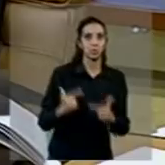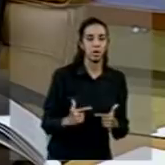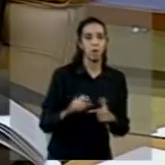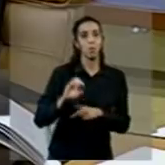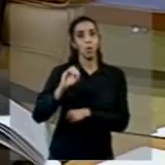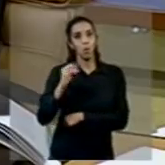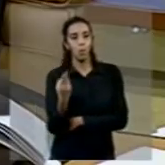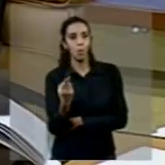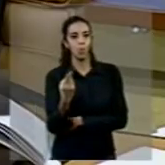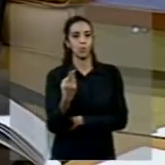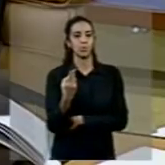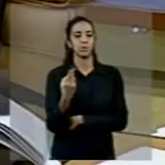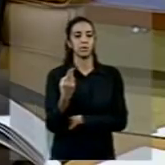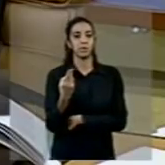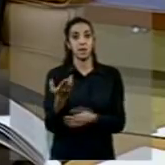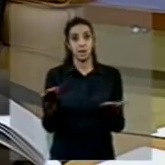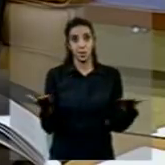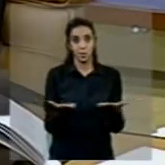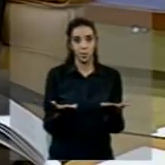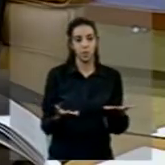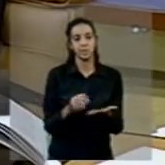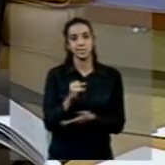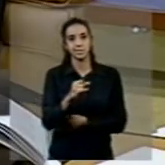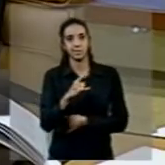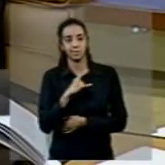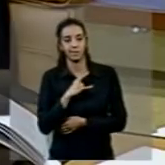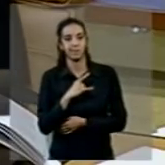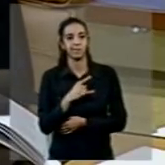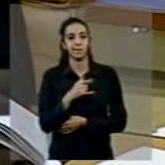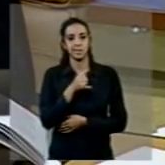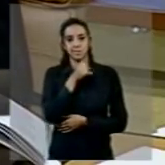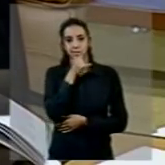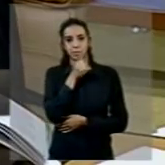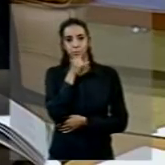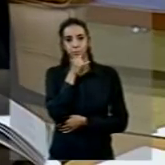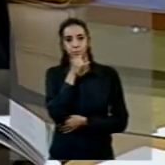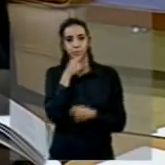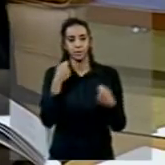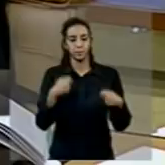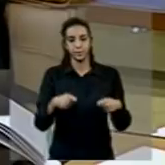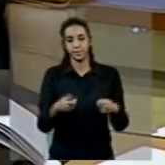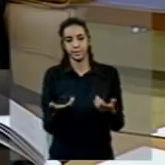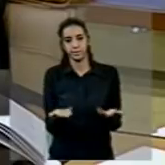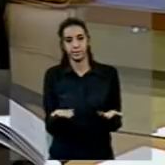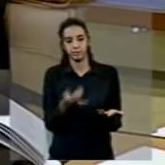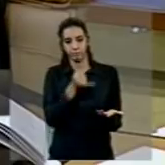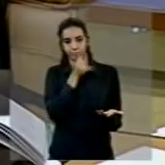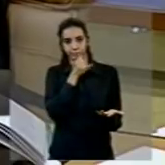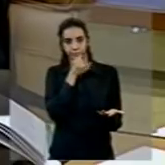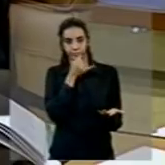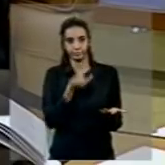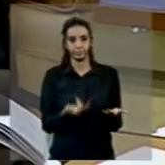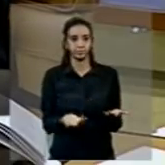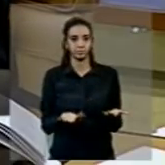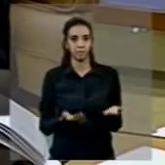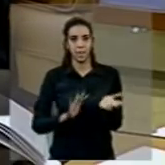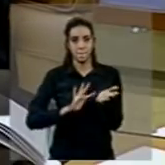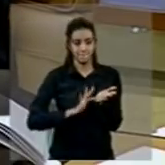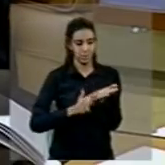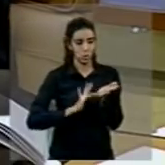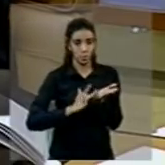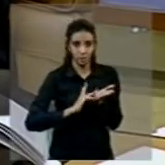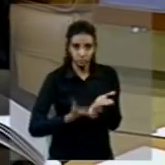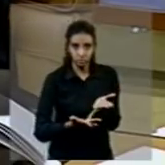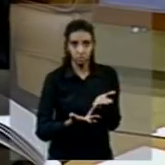agora, na revisão eleitoral, se adota a possibilidade ou a necessidade de se acolher o modelo da biometria,